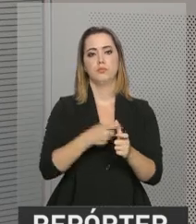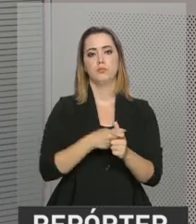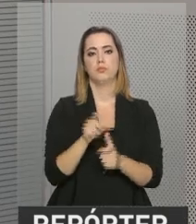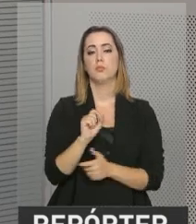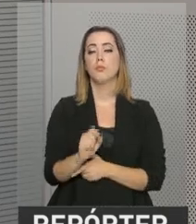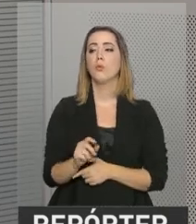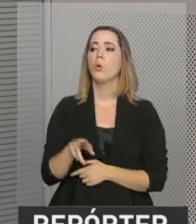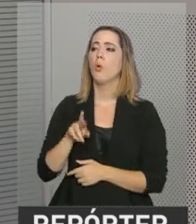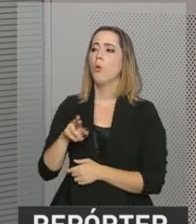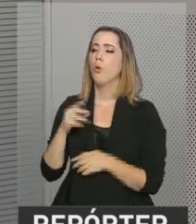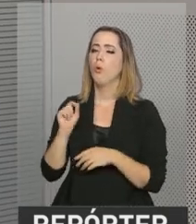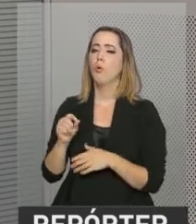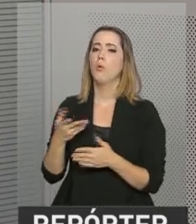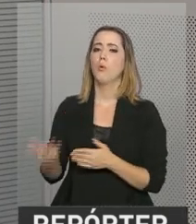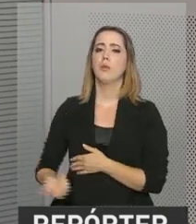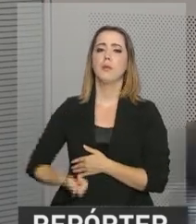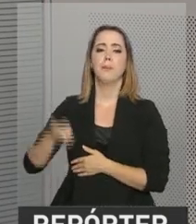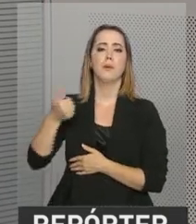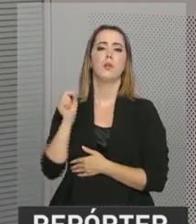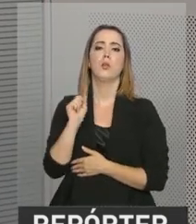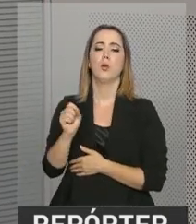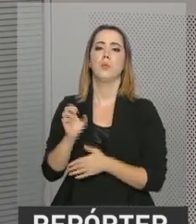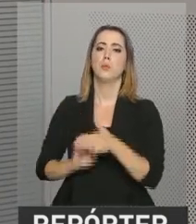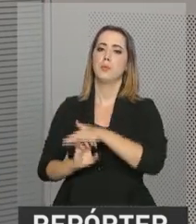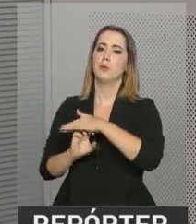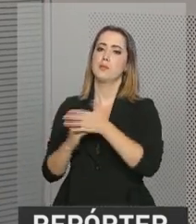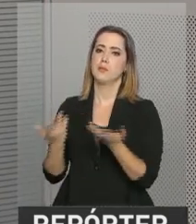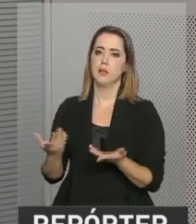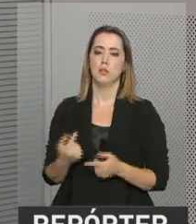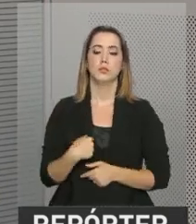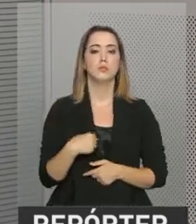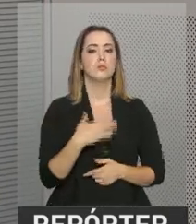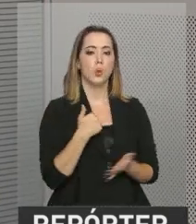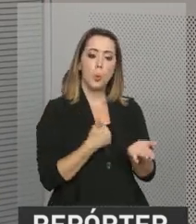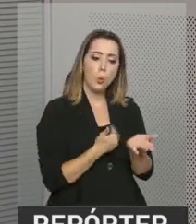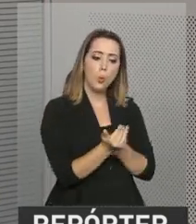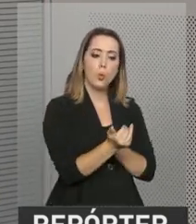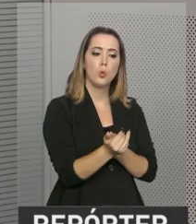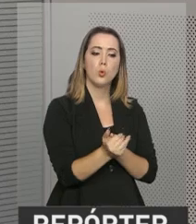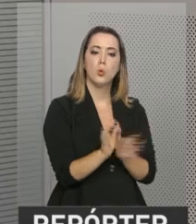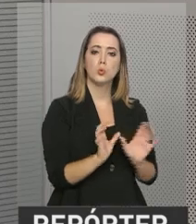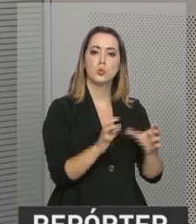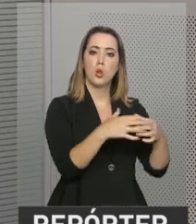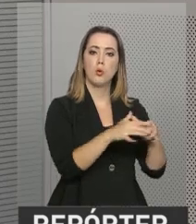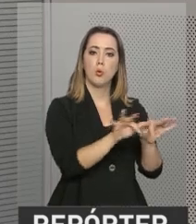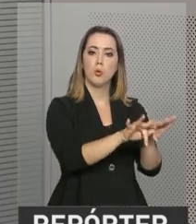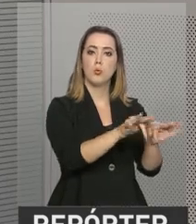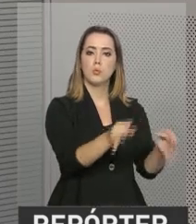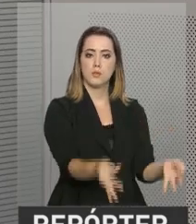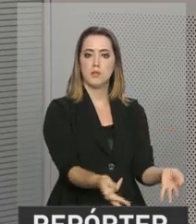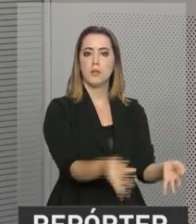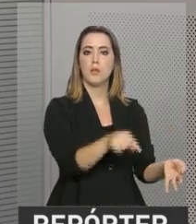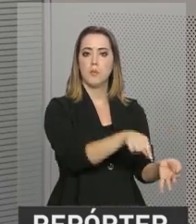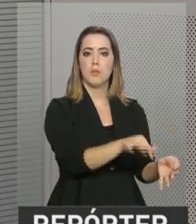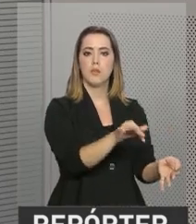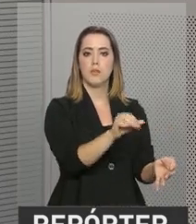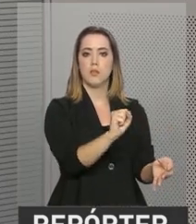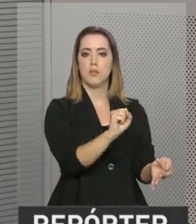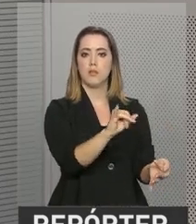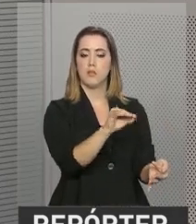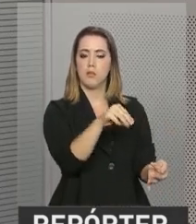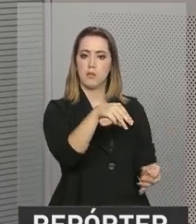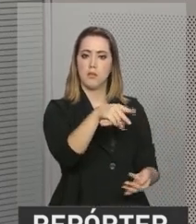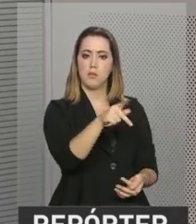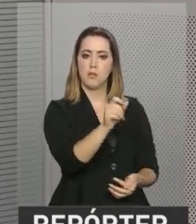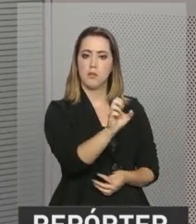empresário com a quitação dessas dívidas o direito de continuar no simples porque quem sai do simples não aguenta ficar no